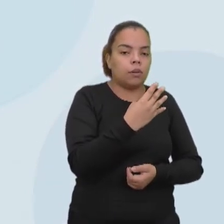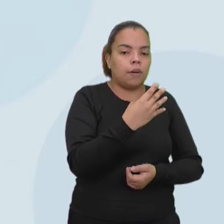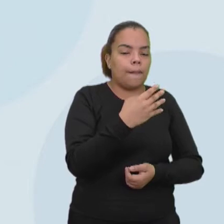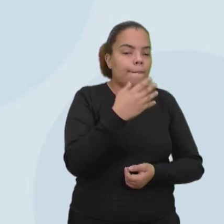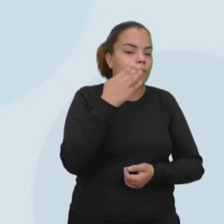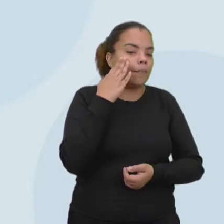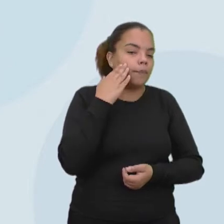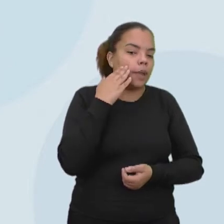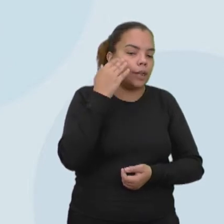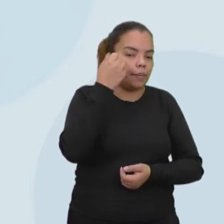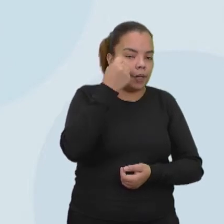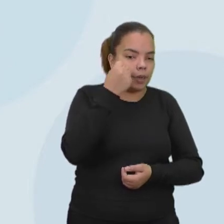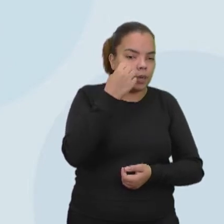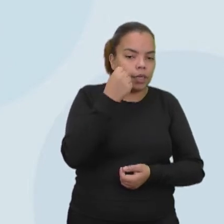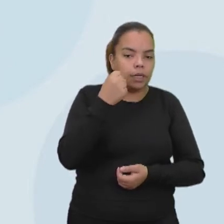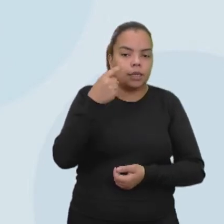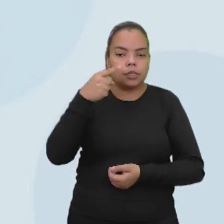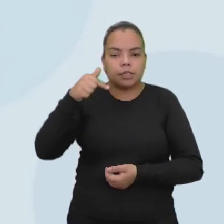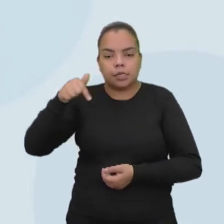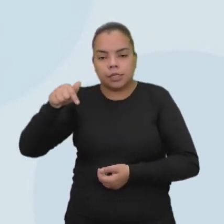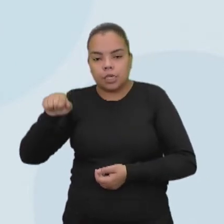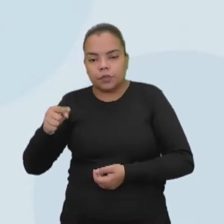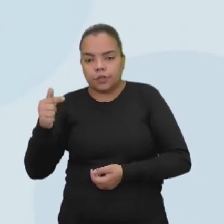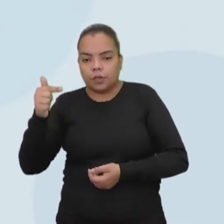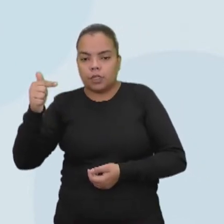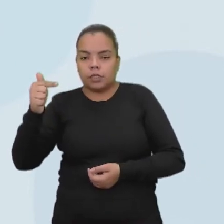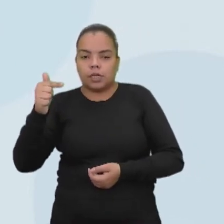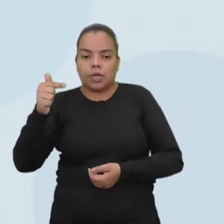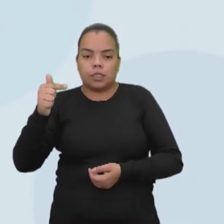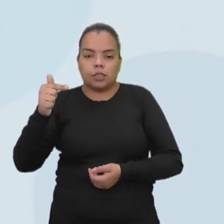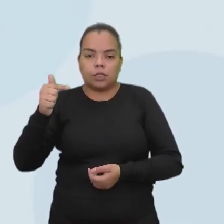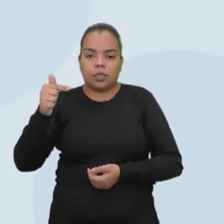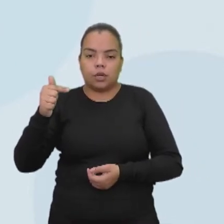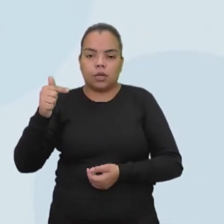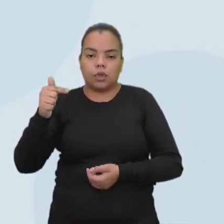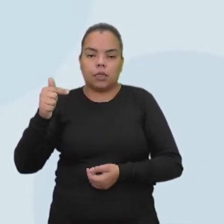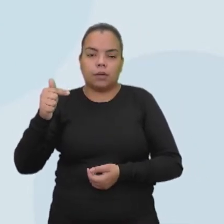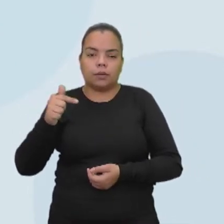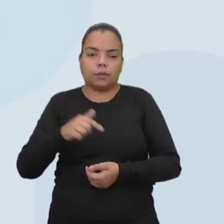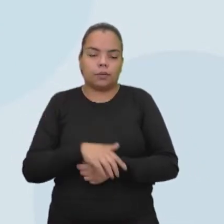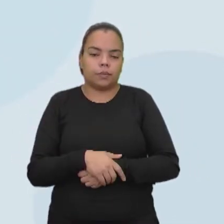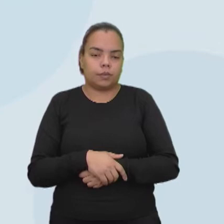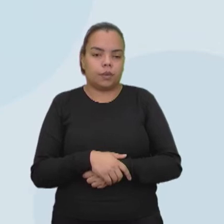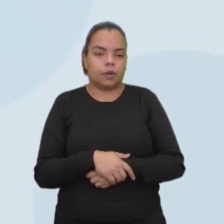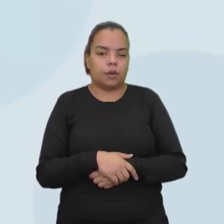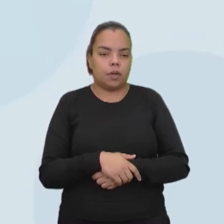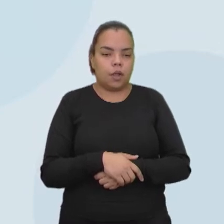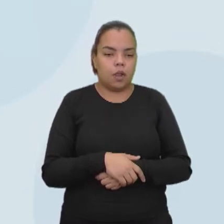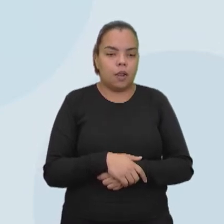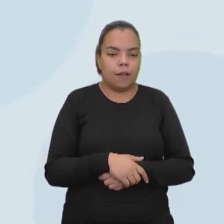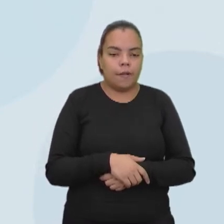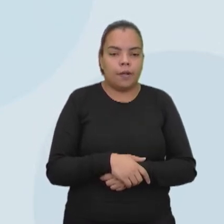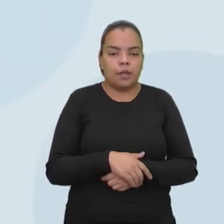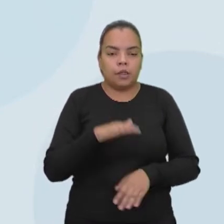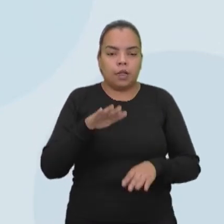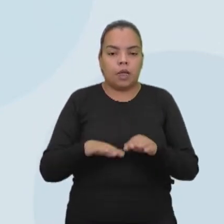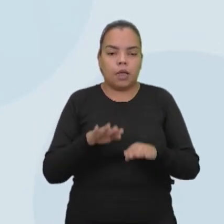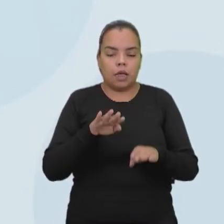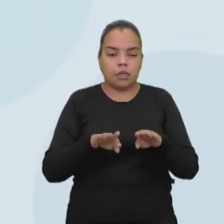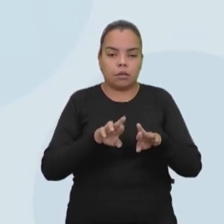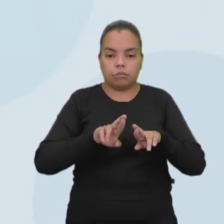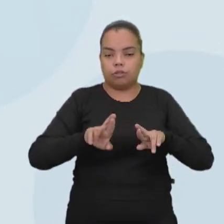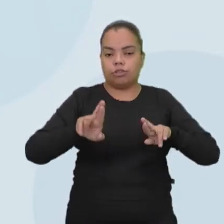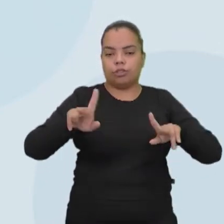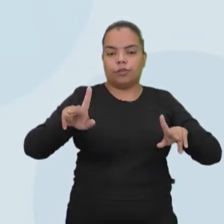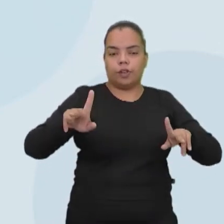parda, 10,6 homens, 18,6 mulheres. Diferença de rendimento, mulheres